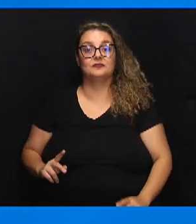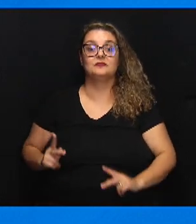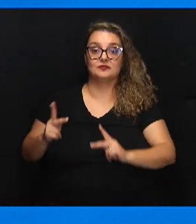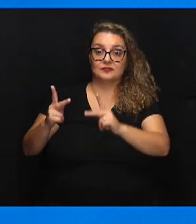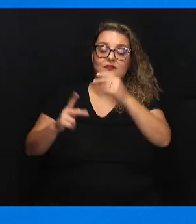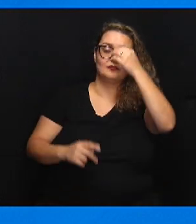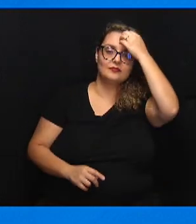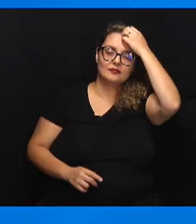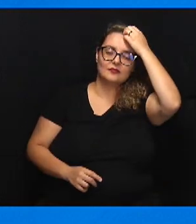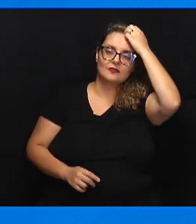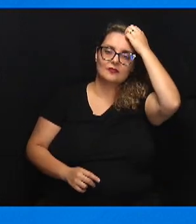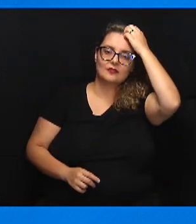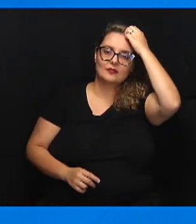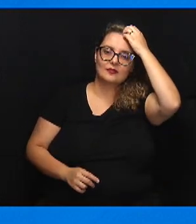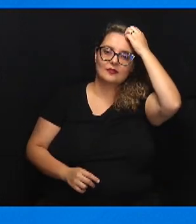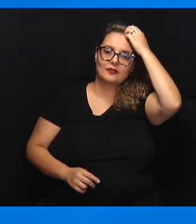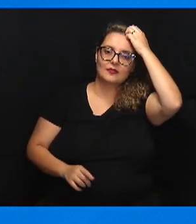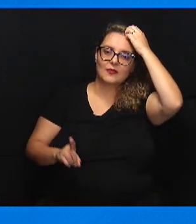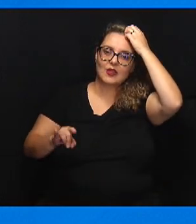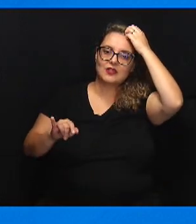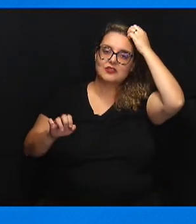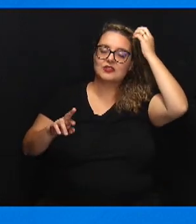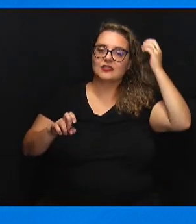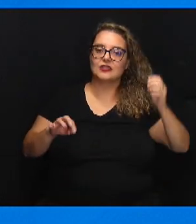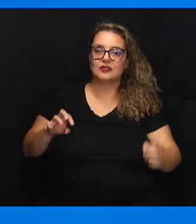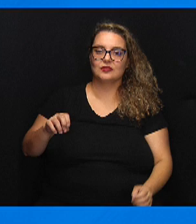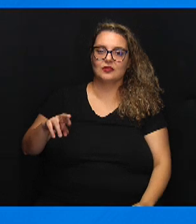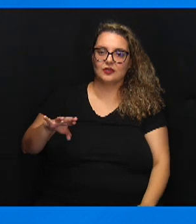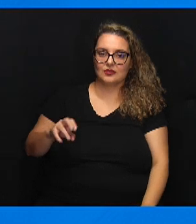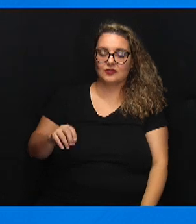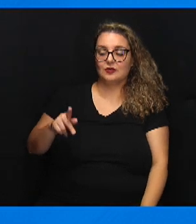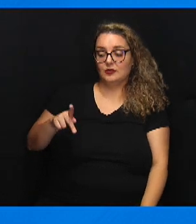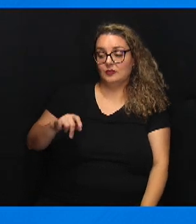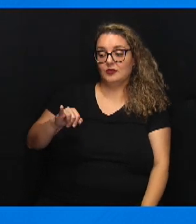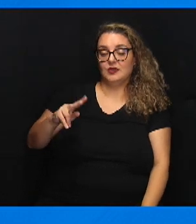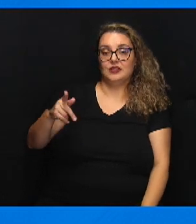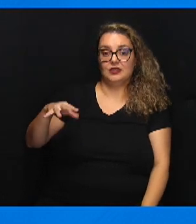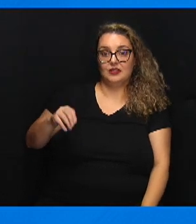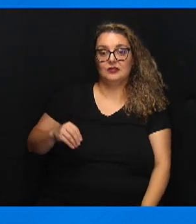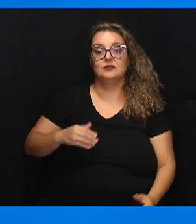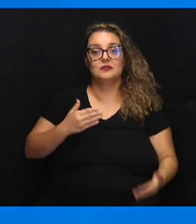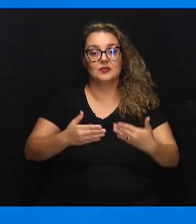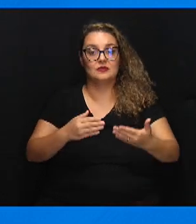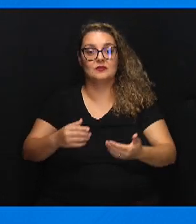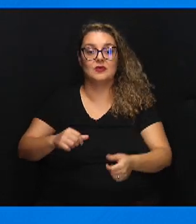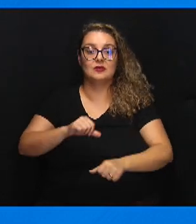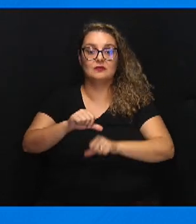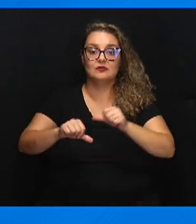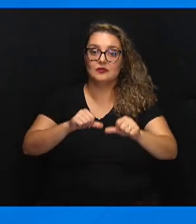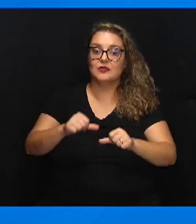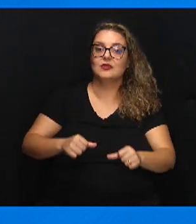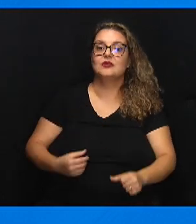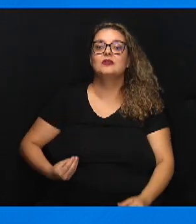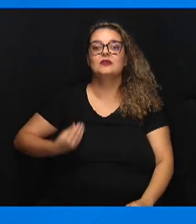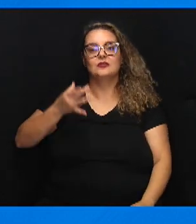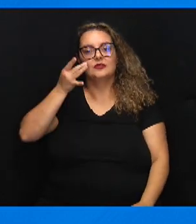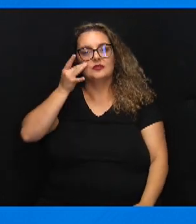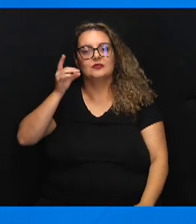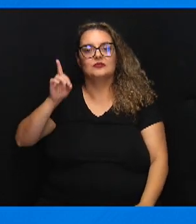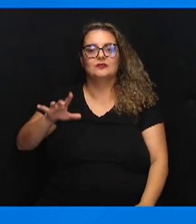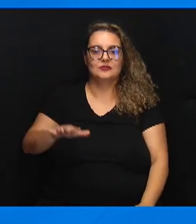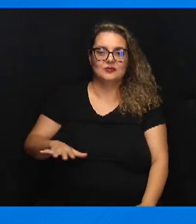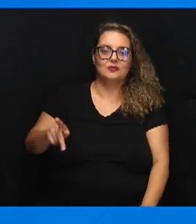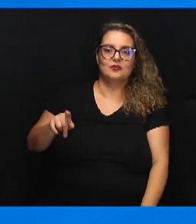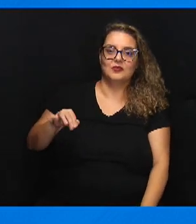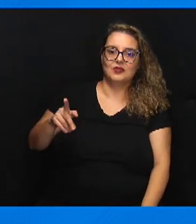superintendentemente para o Diretório de Pinheiros, né, iniciando um processo de renovação que até hoje está presente no Diretório de Pinheiros,